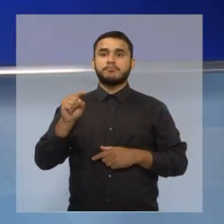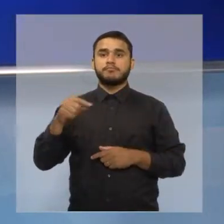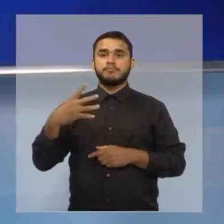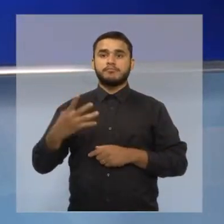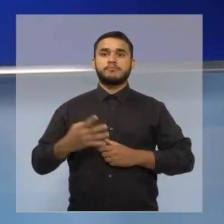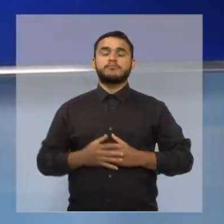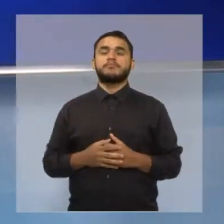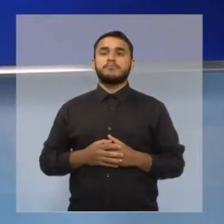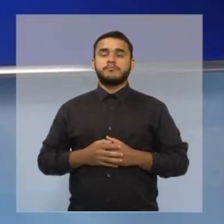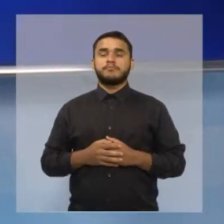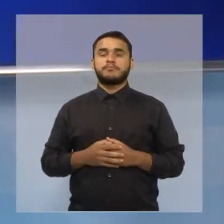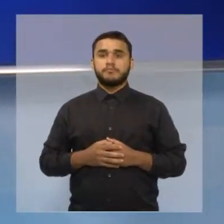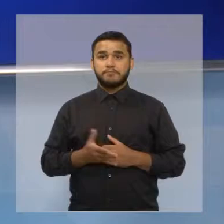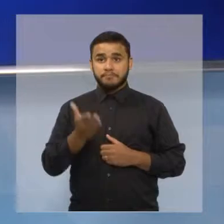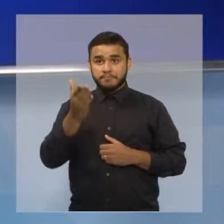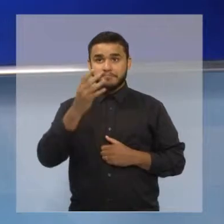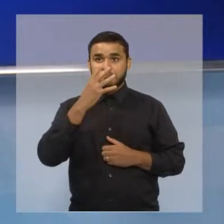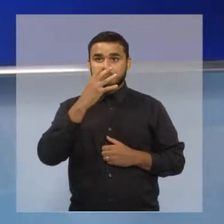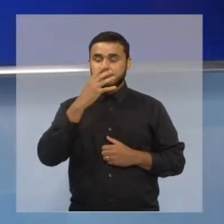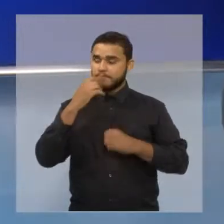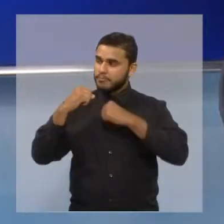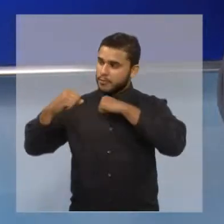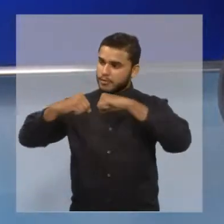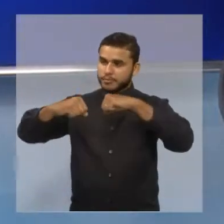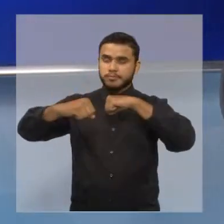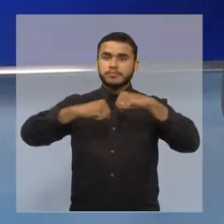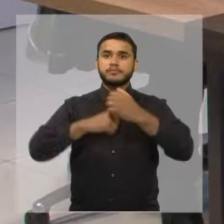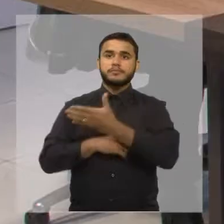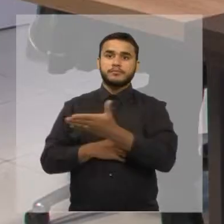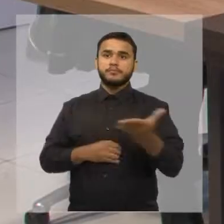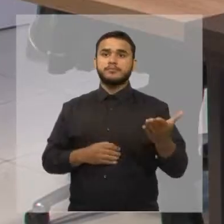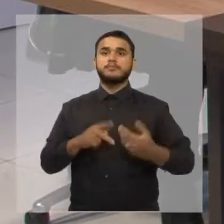agora, nós temos hoje nos debates